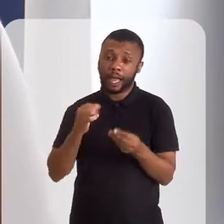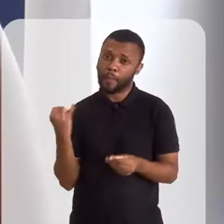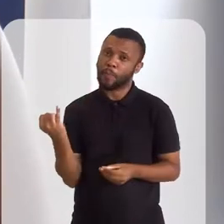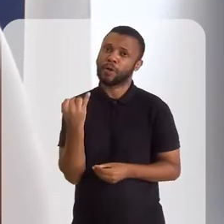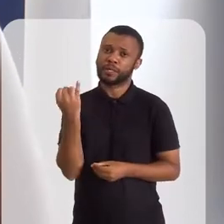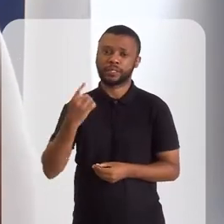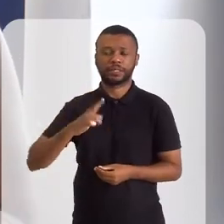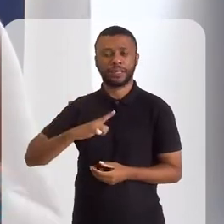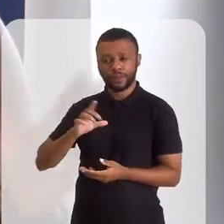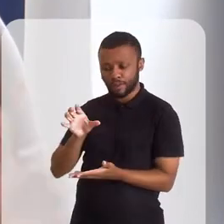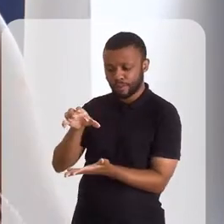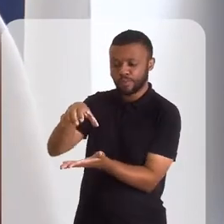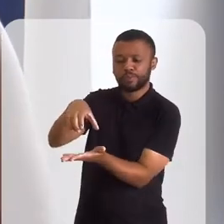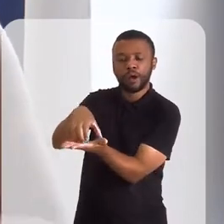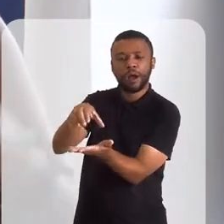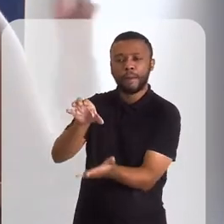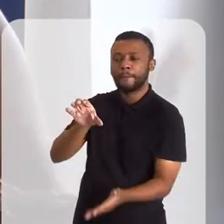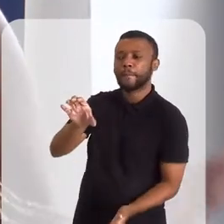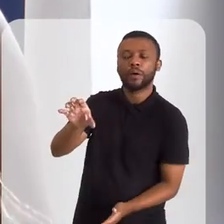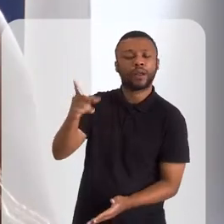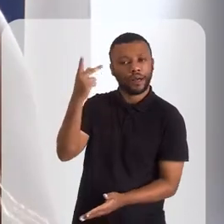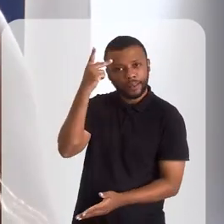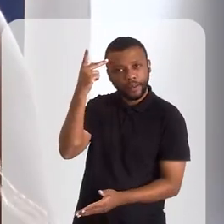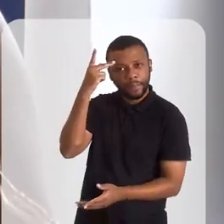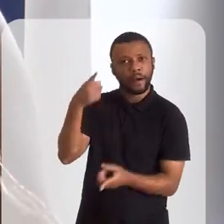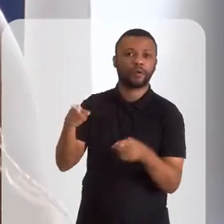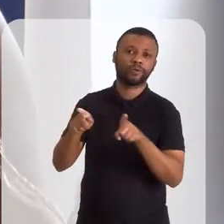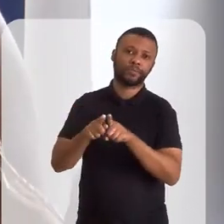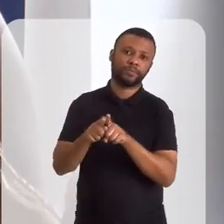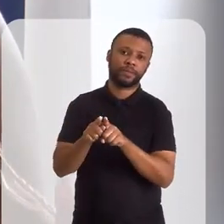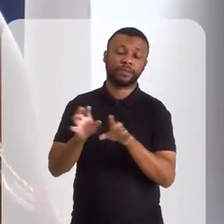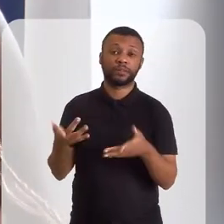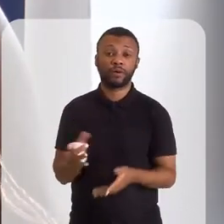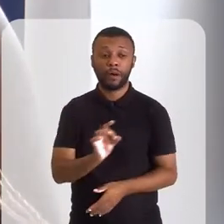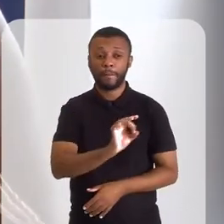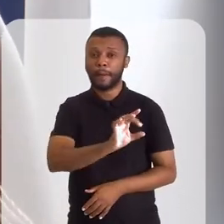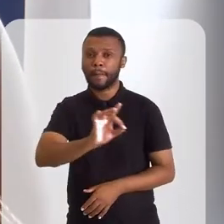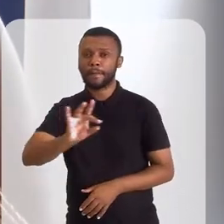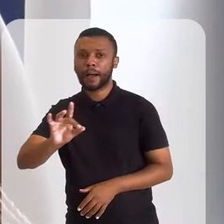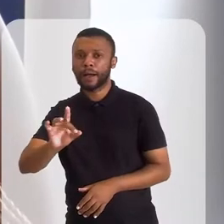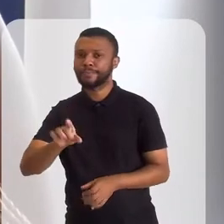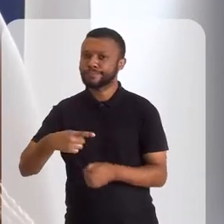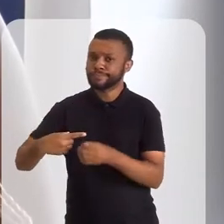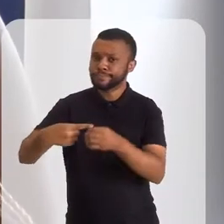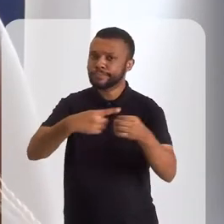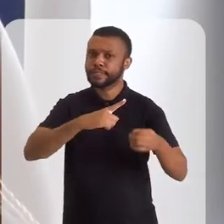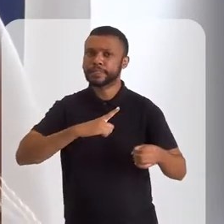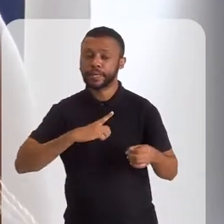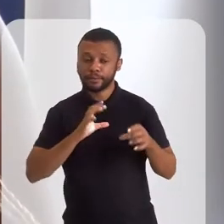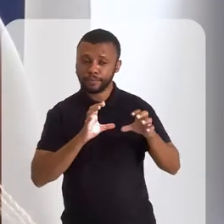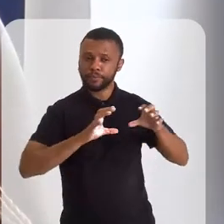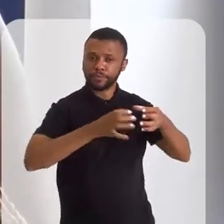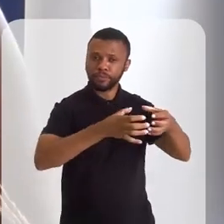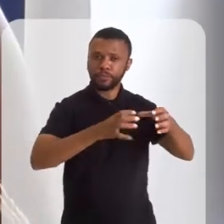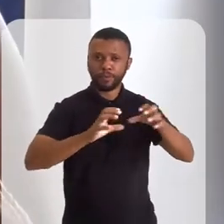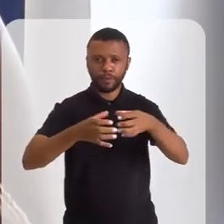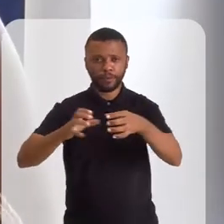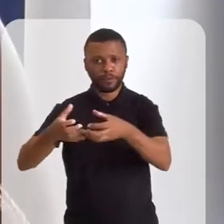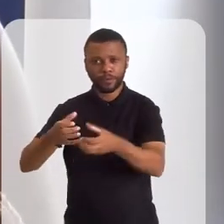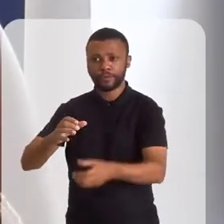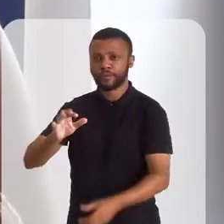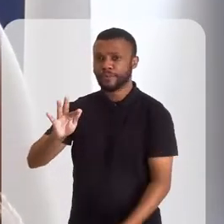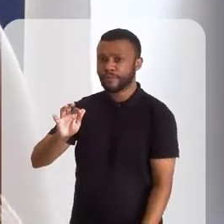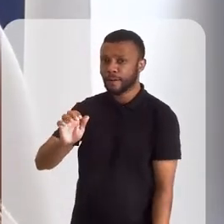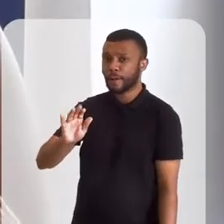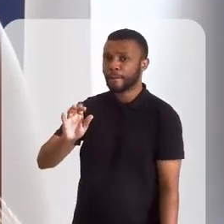então a gente já entendeu a importância de ter essa outra região também. E aí cada cidade tem um corpo, um conjunto